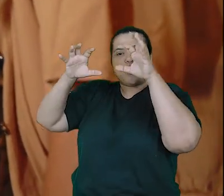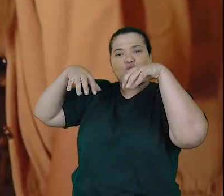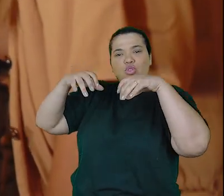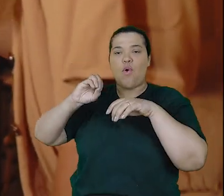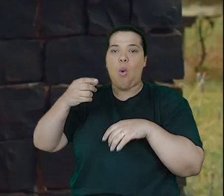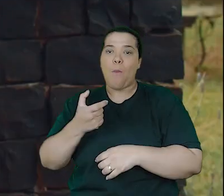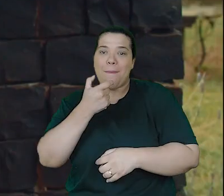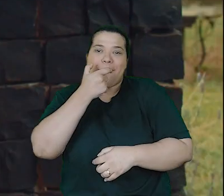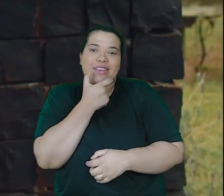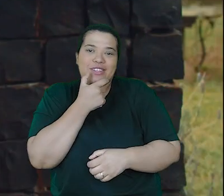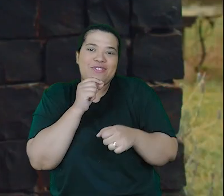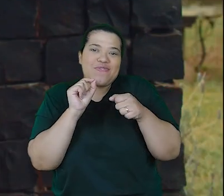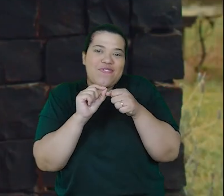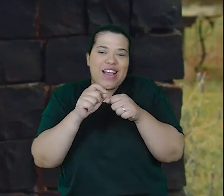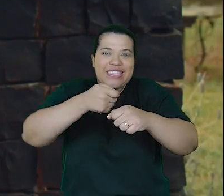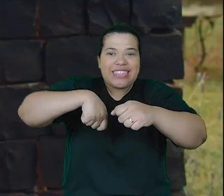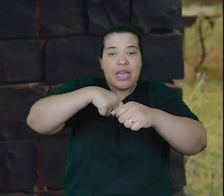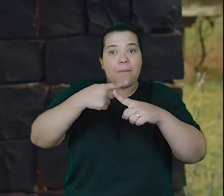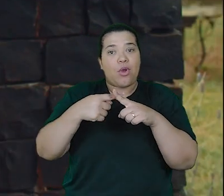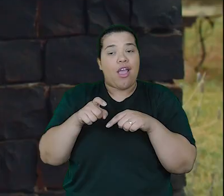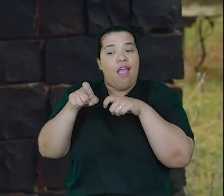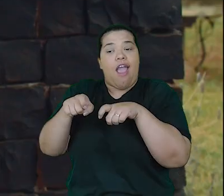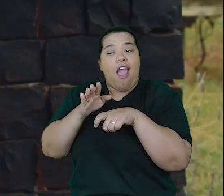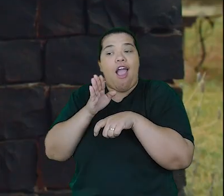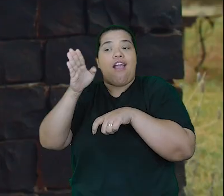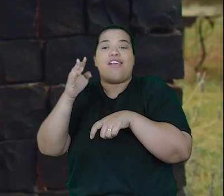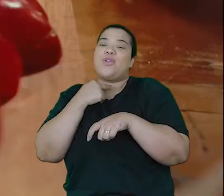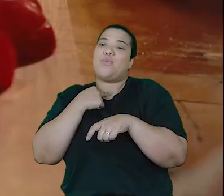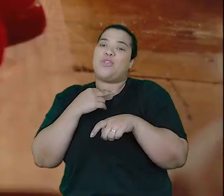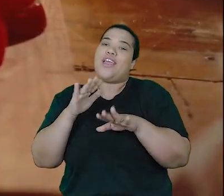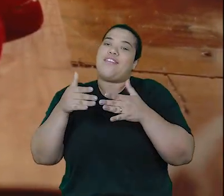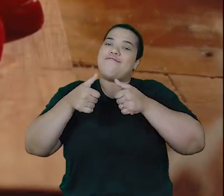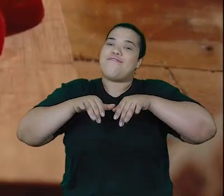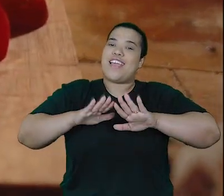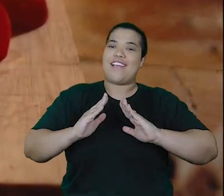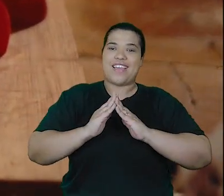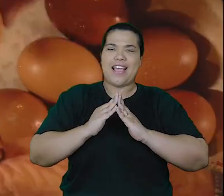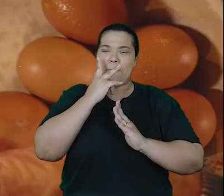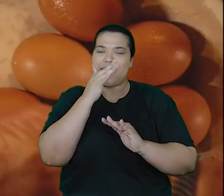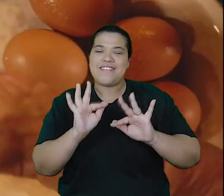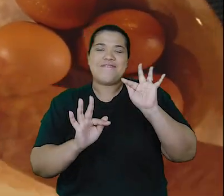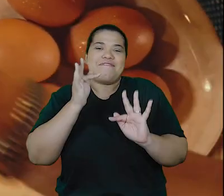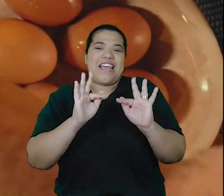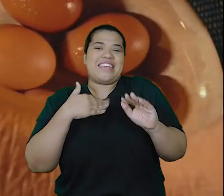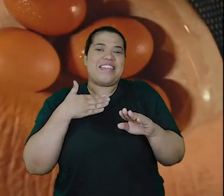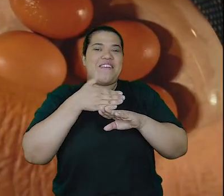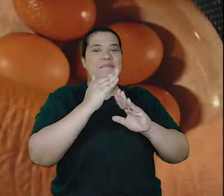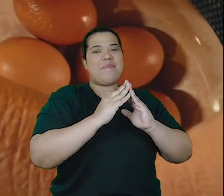fazia bolacha, porque aí eles não podiam ir para a roça, né? E a gente ficava, então dia de chuva era dia de festa quando eu ia na casa da